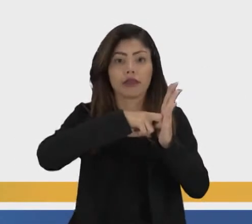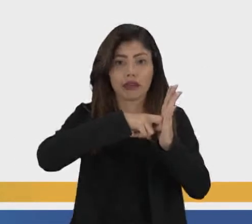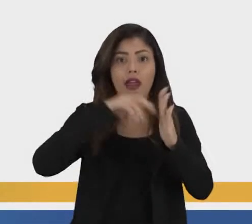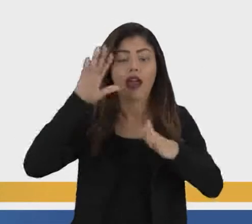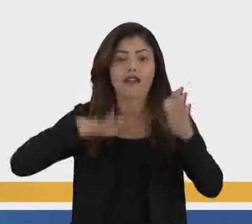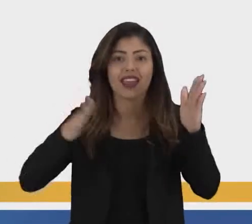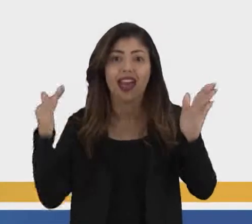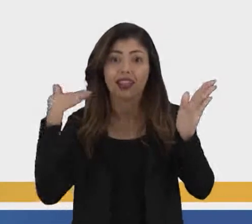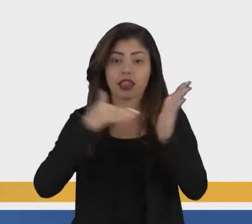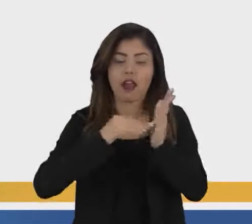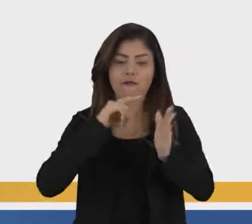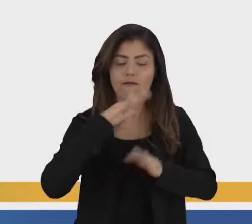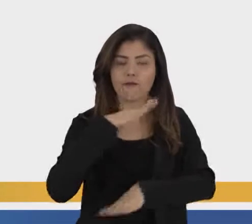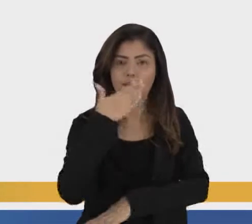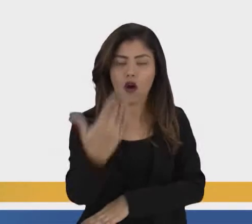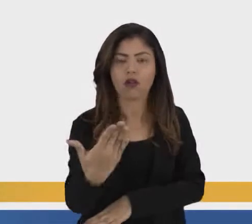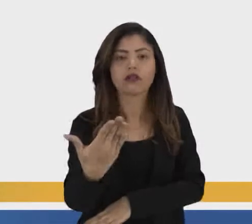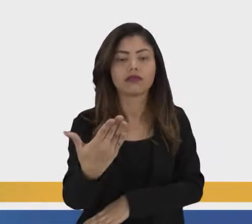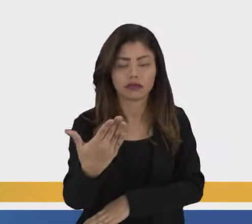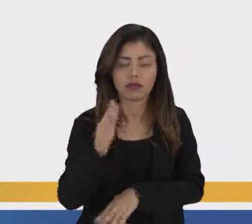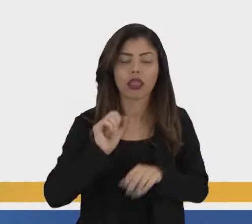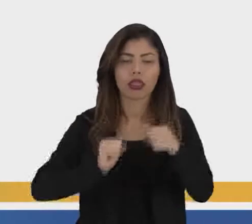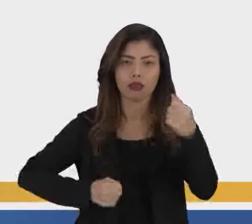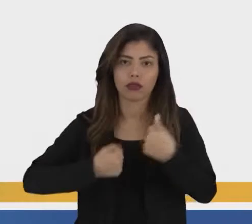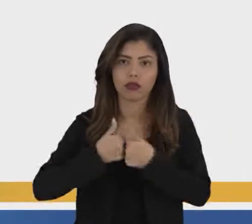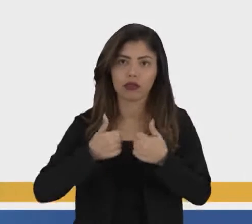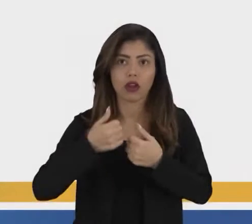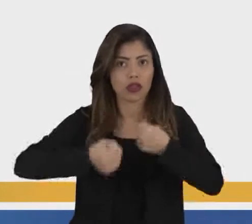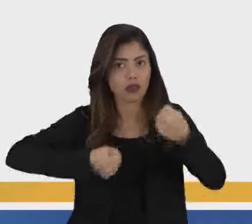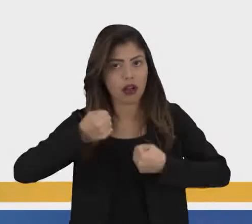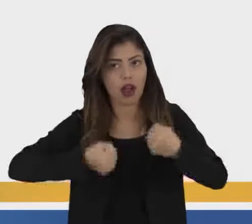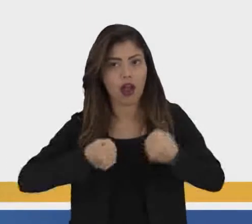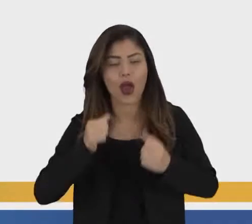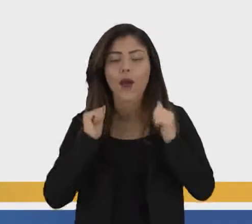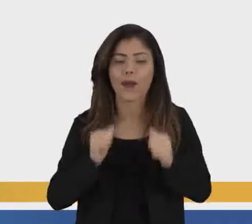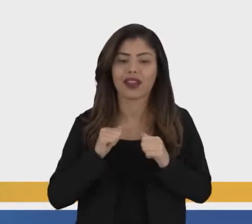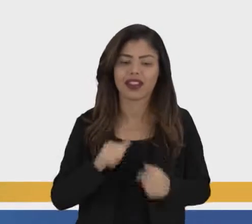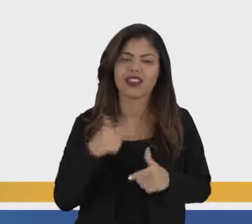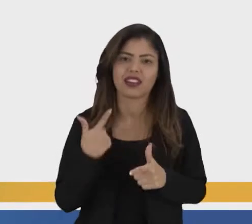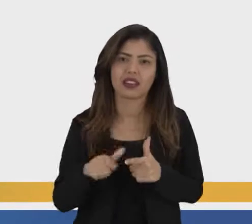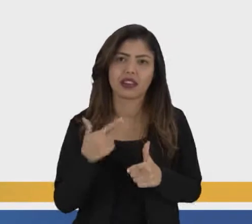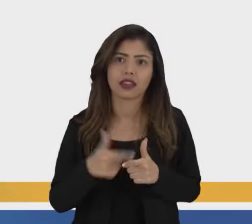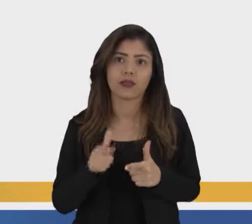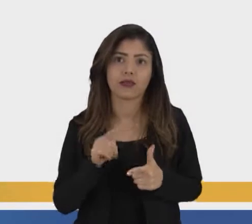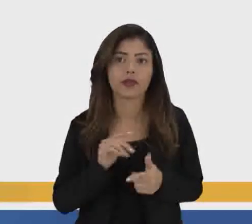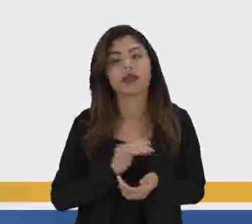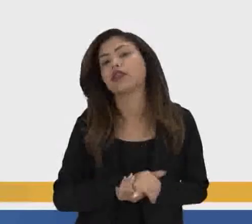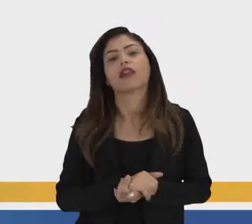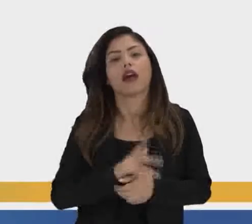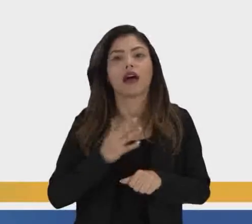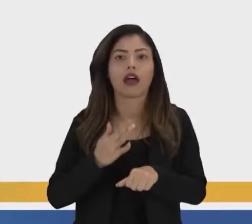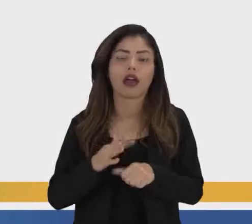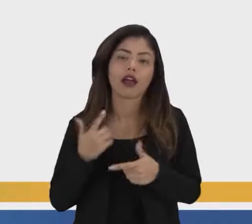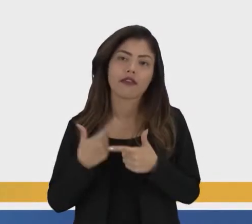vai colidir contra o vidro e talvez até ser jogado para fora do carro, e podendo